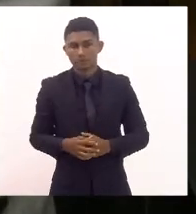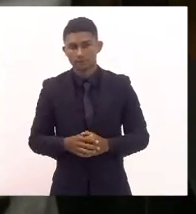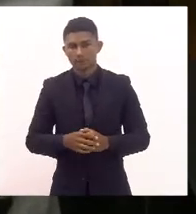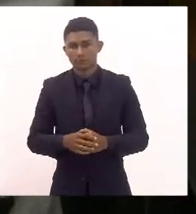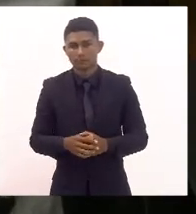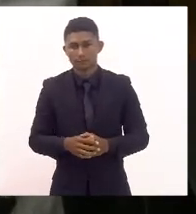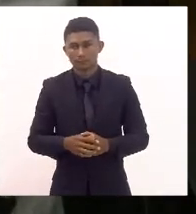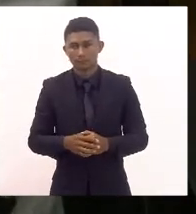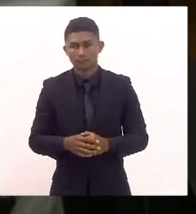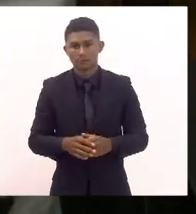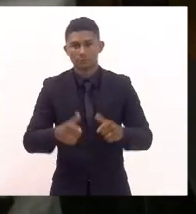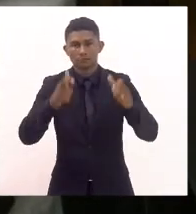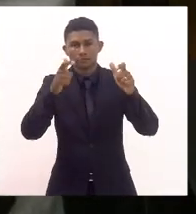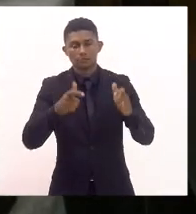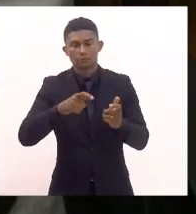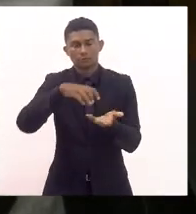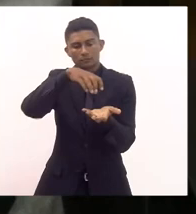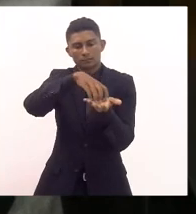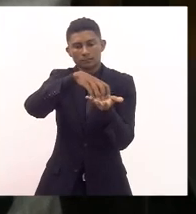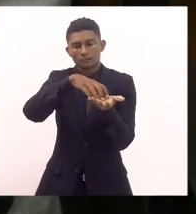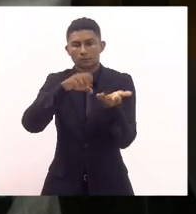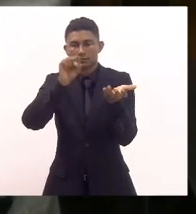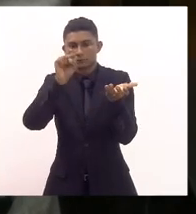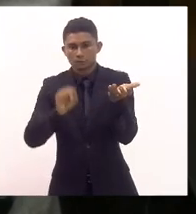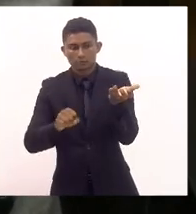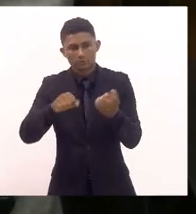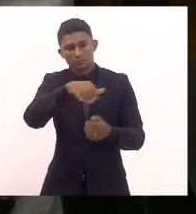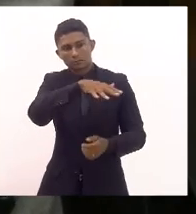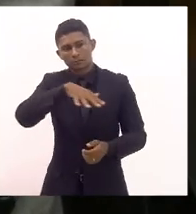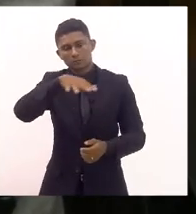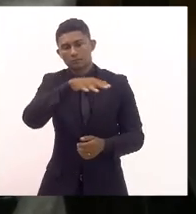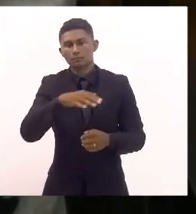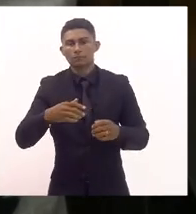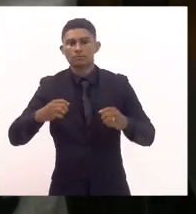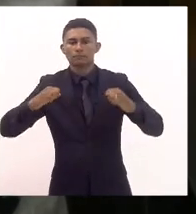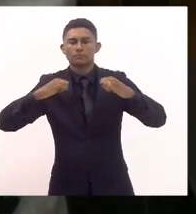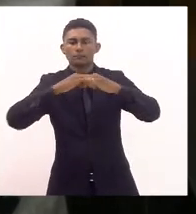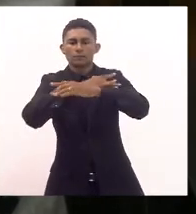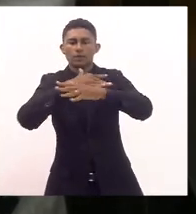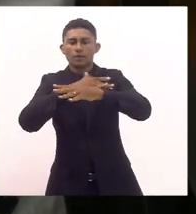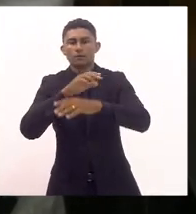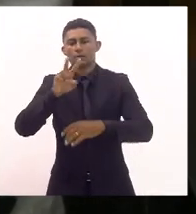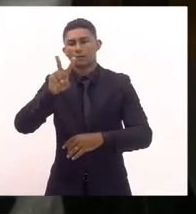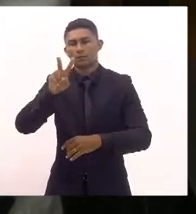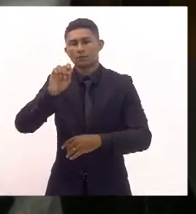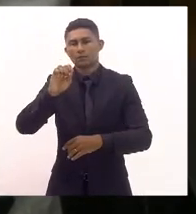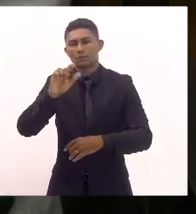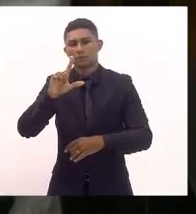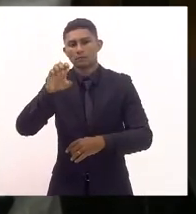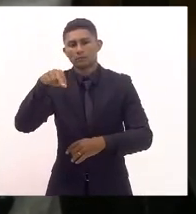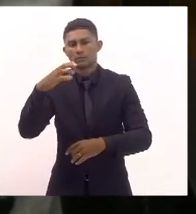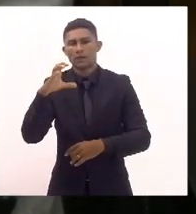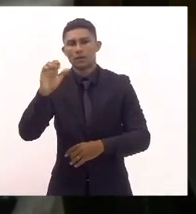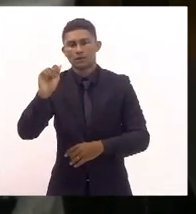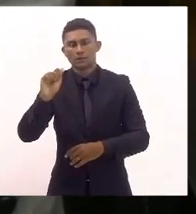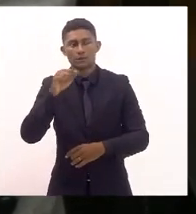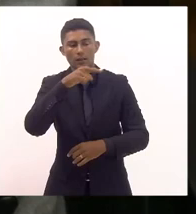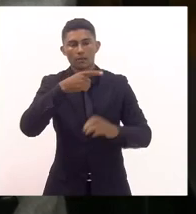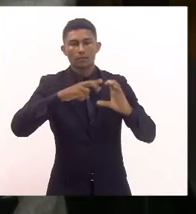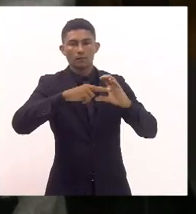e na região centro-sul eu fui até Valença numa grande reunião na Câmara